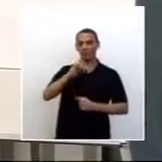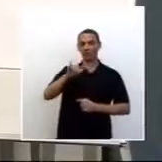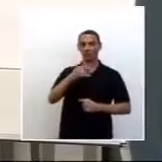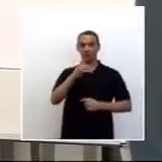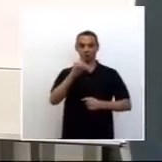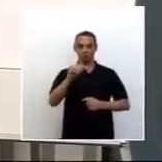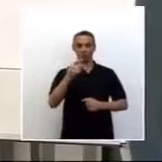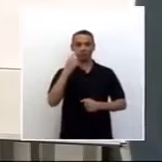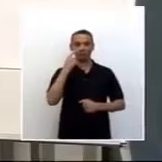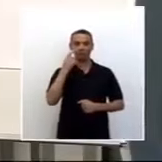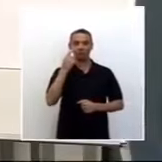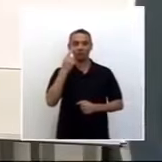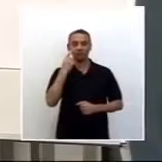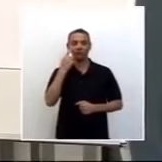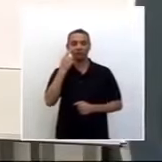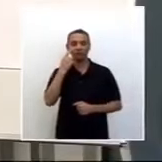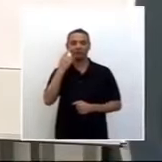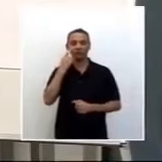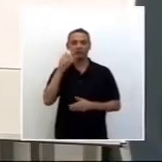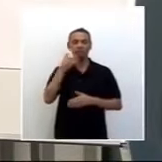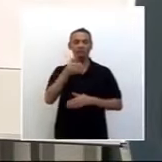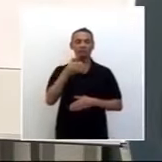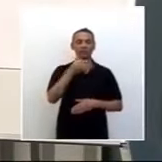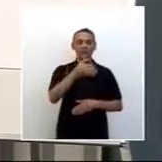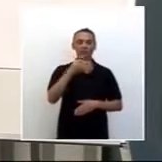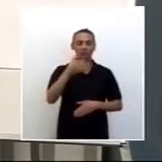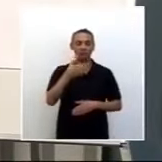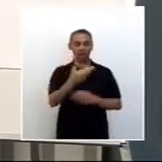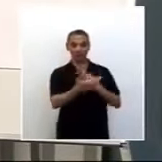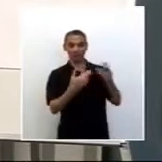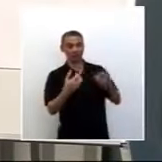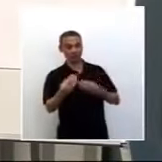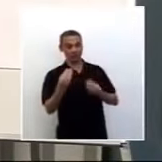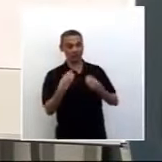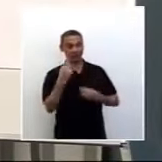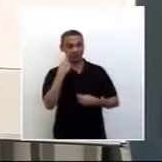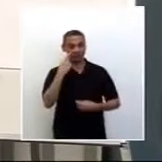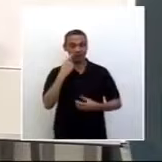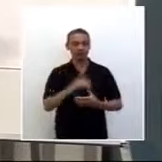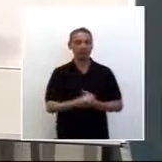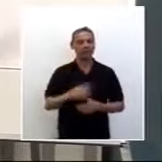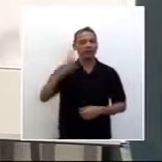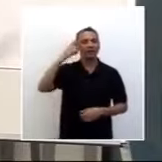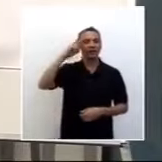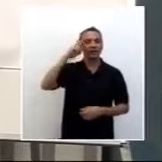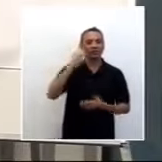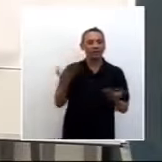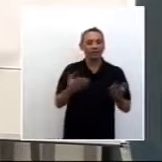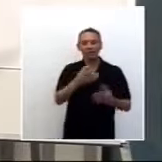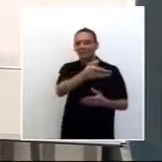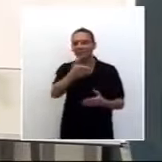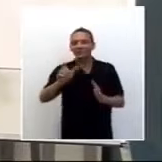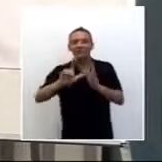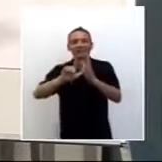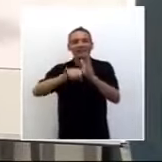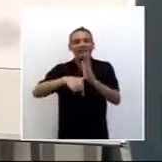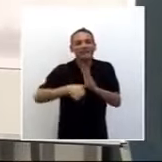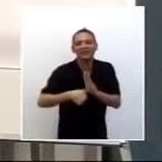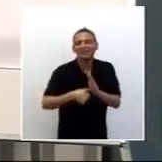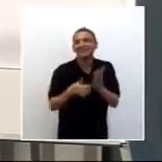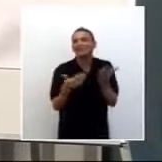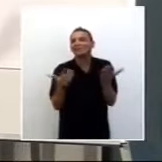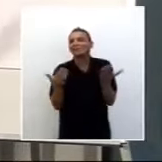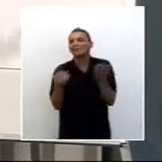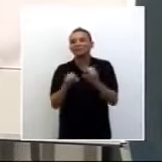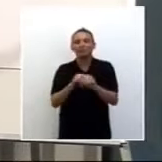conversando aqui com vocês para dar tempo da resposta chegar aqui até o João tá bom então vamos relembrar para quem chegou atrasado e